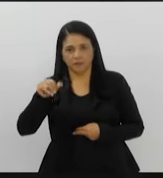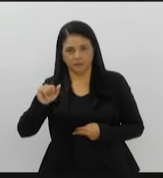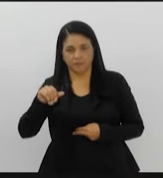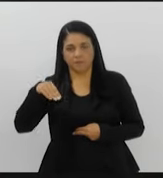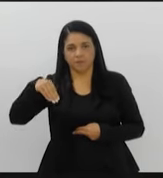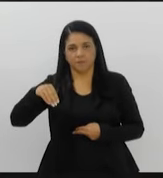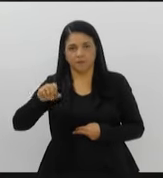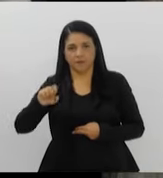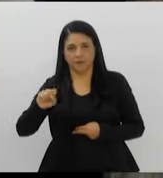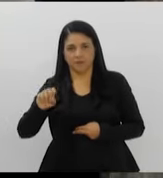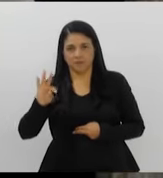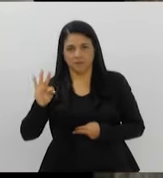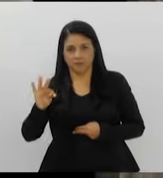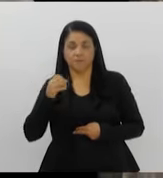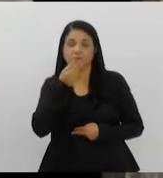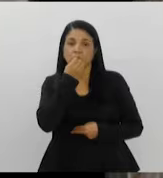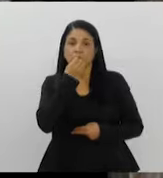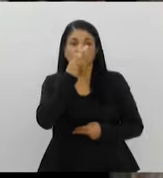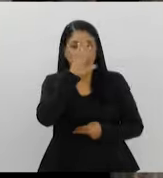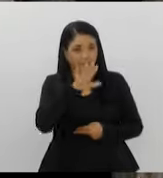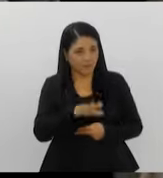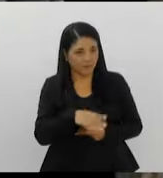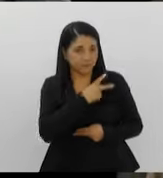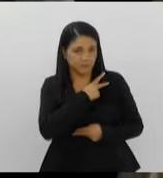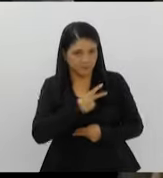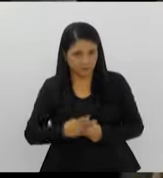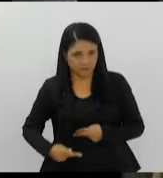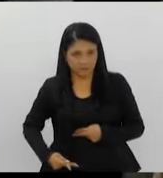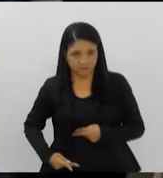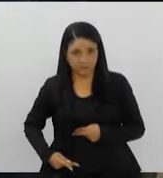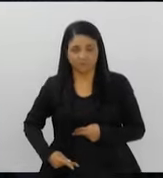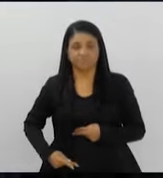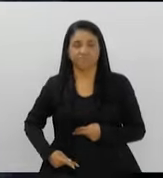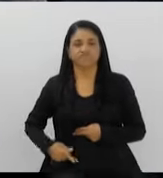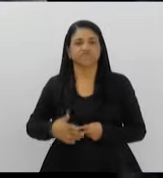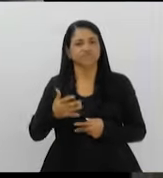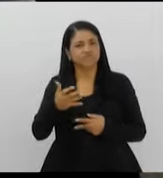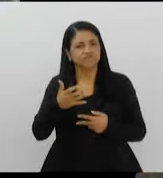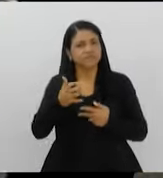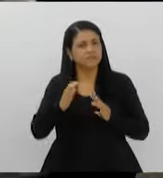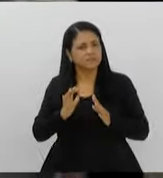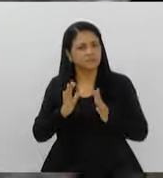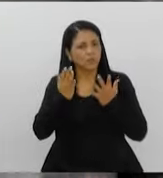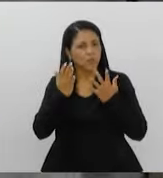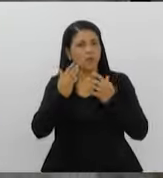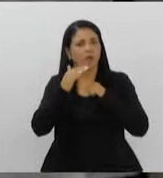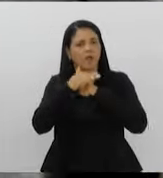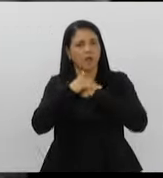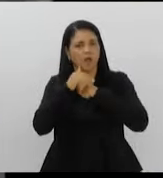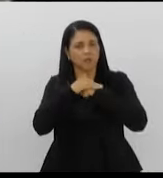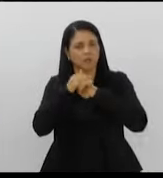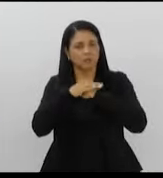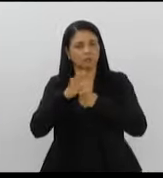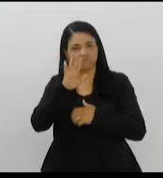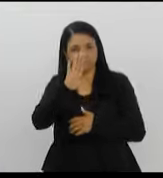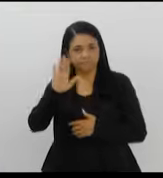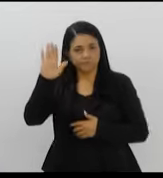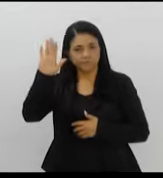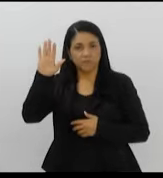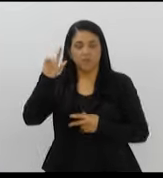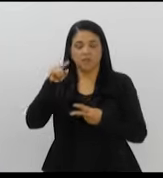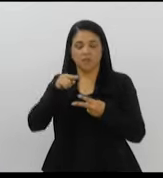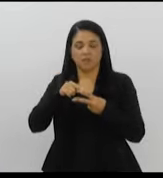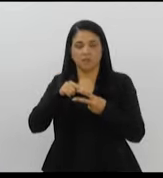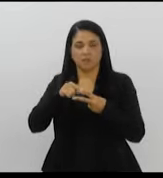Boa tarde, presidente. Quero saudar aqui com muito carinho a candidatura da deputada